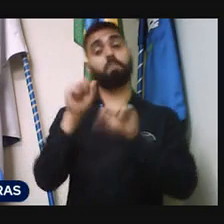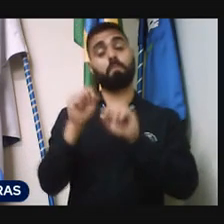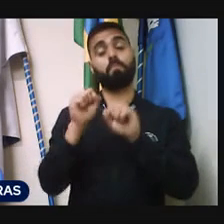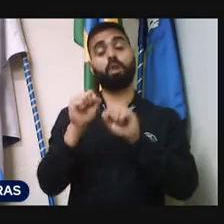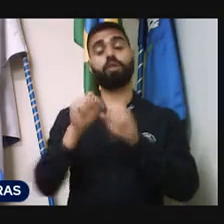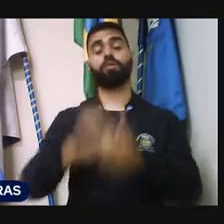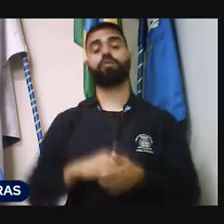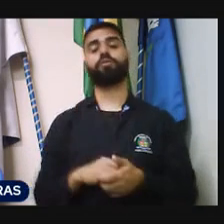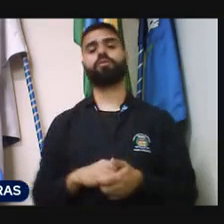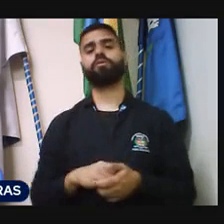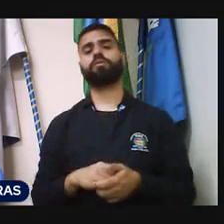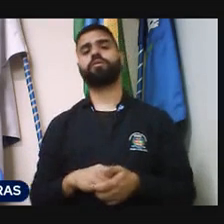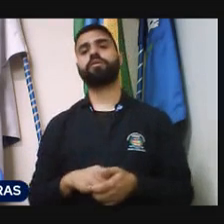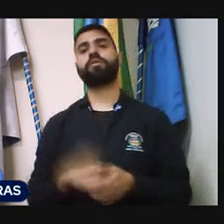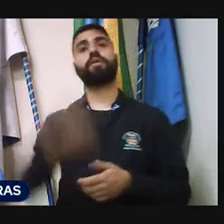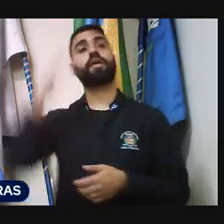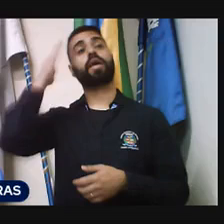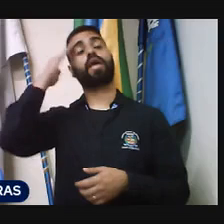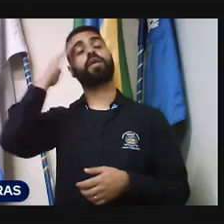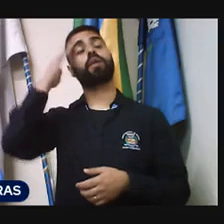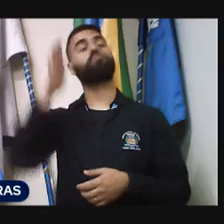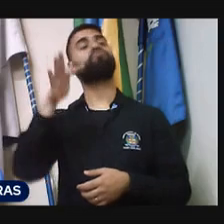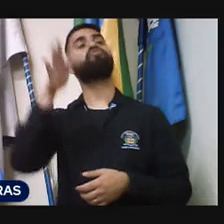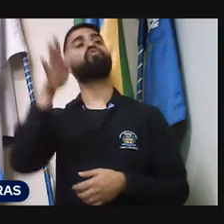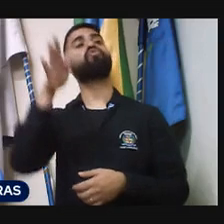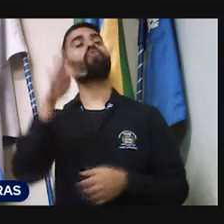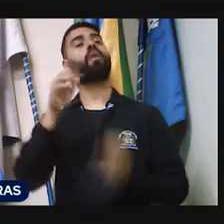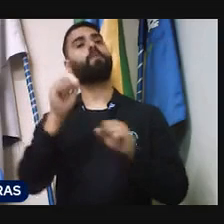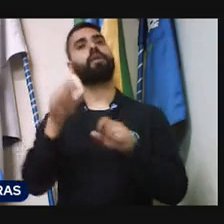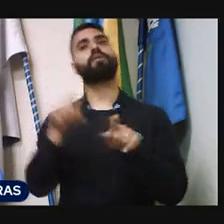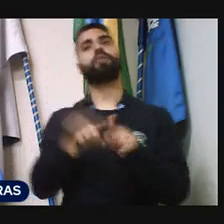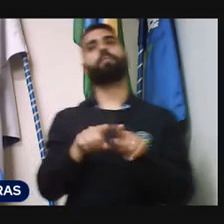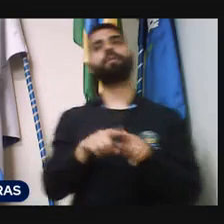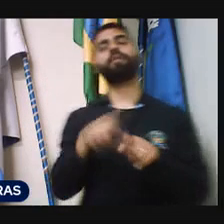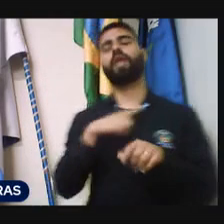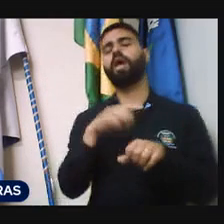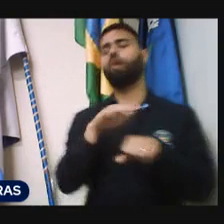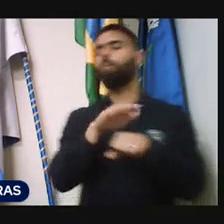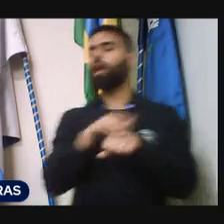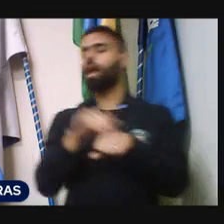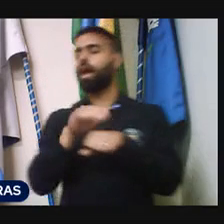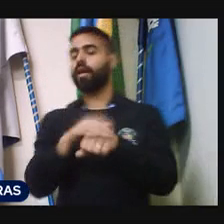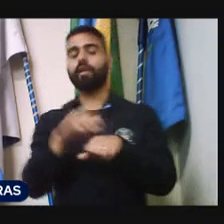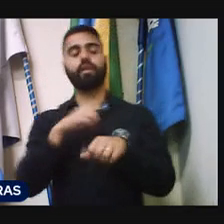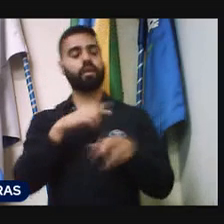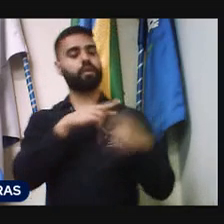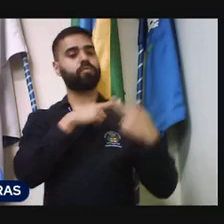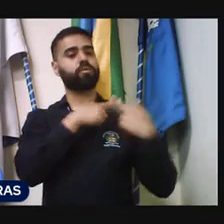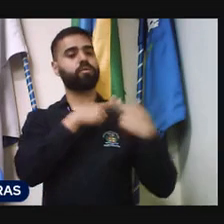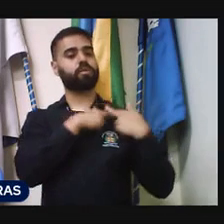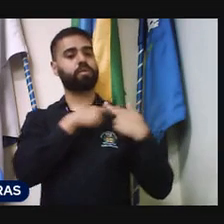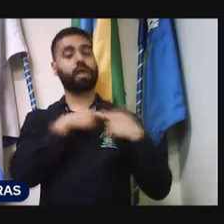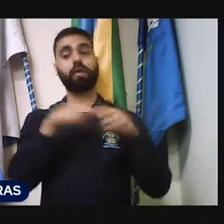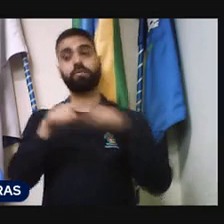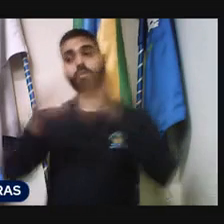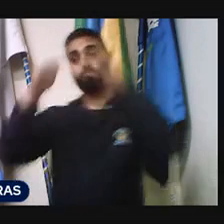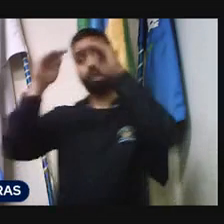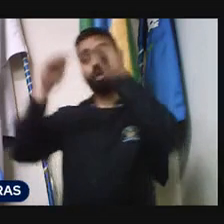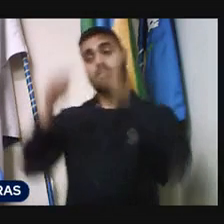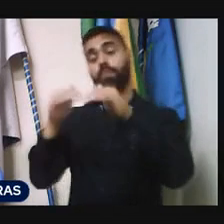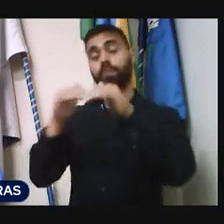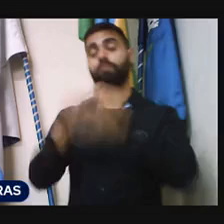disponibilidade né E quem sabe a gente possa estar aí atendendo com muito carinho com muita responsabilidade muito respeito